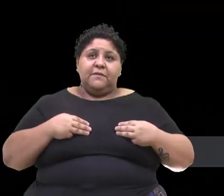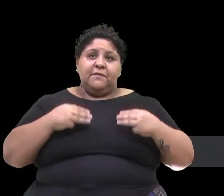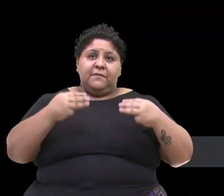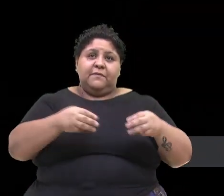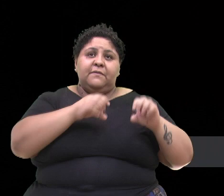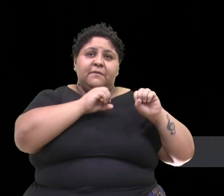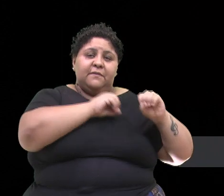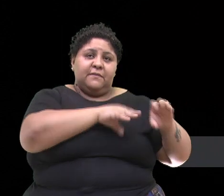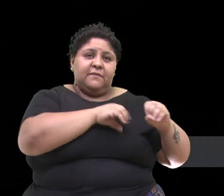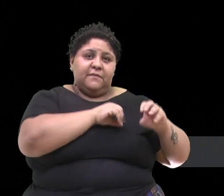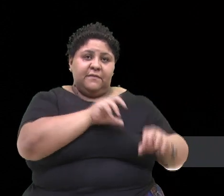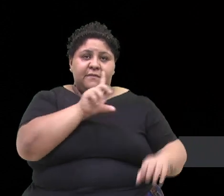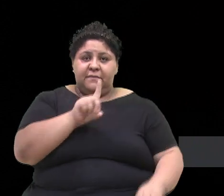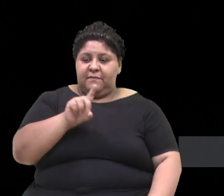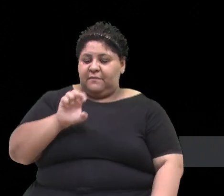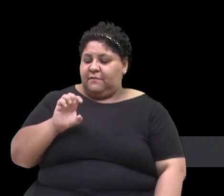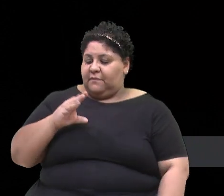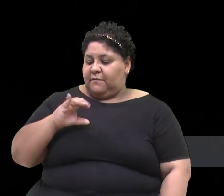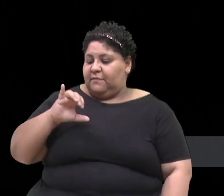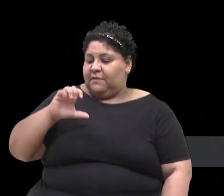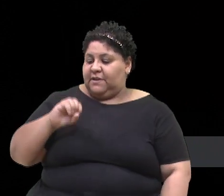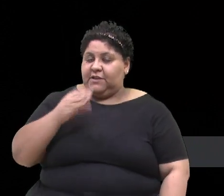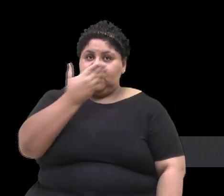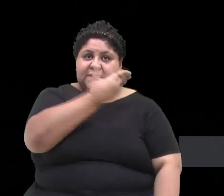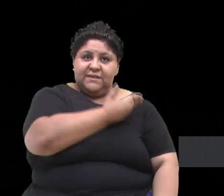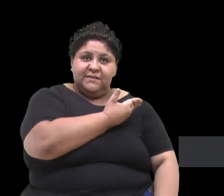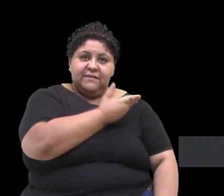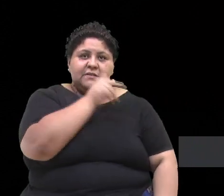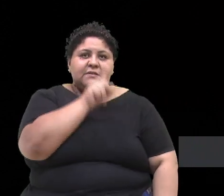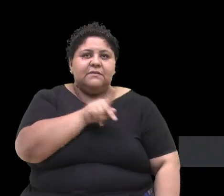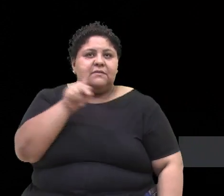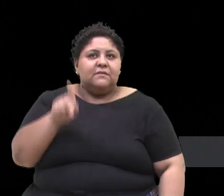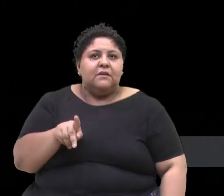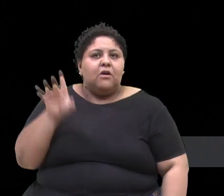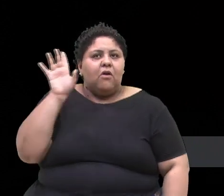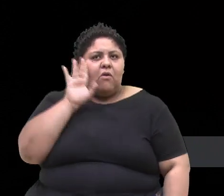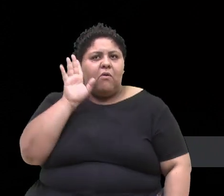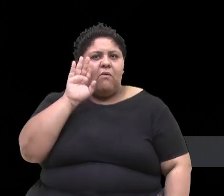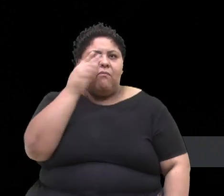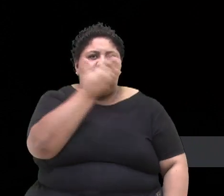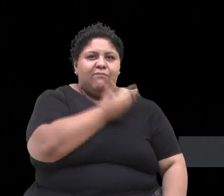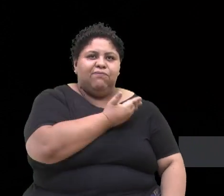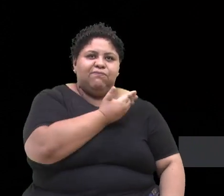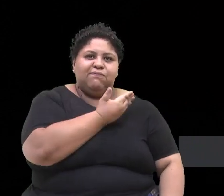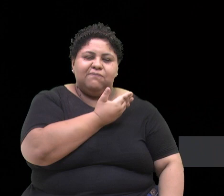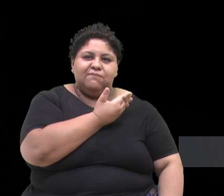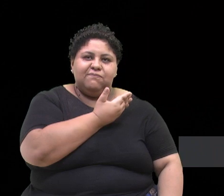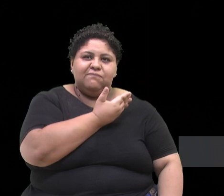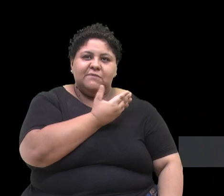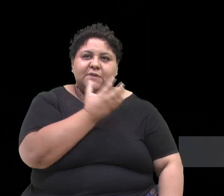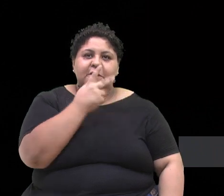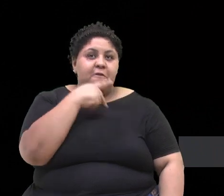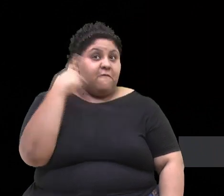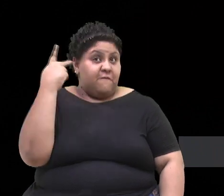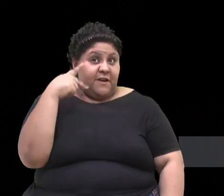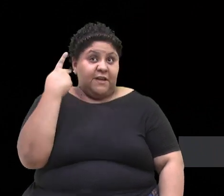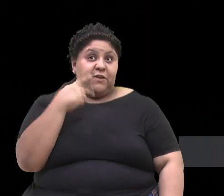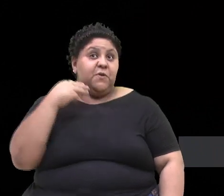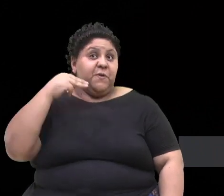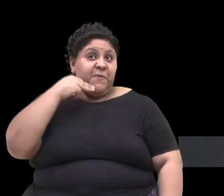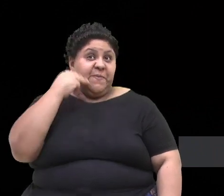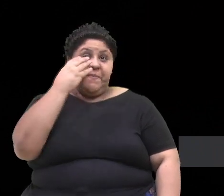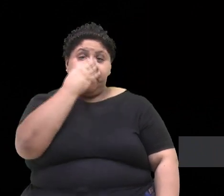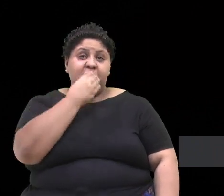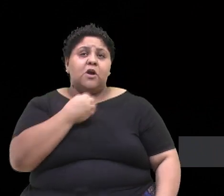Décio Guimarães, o nome desse professor. Veja que bacana a vereadora Marisol e vereador Camilles. O MEC